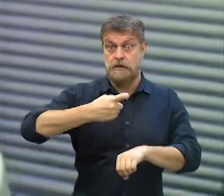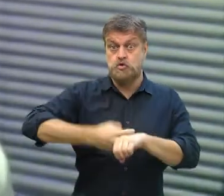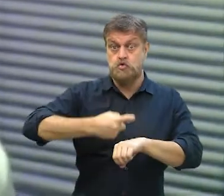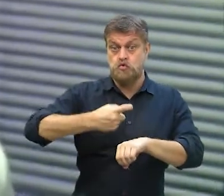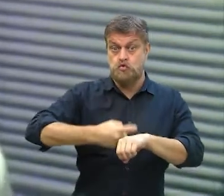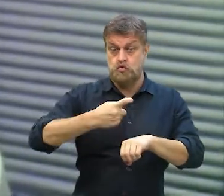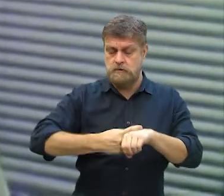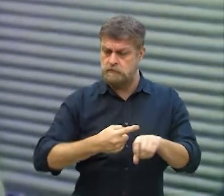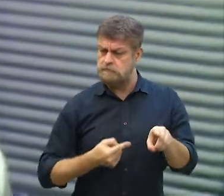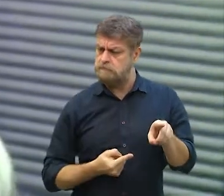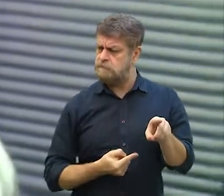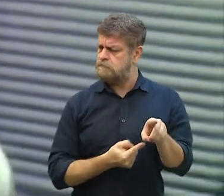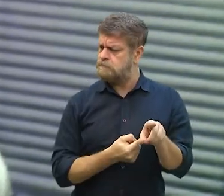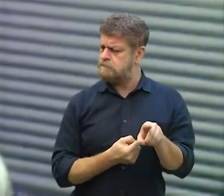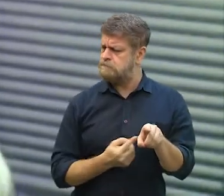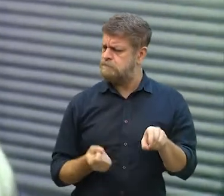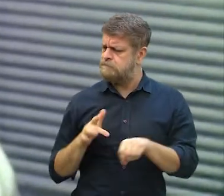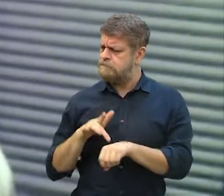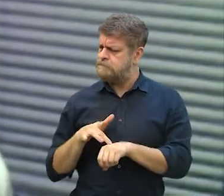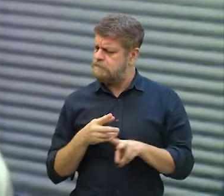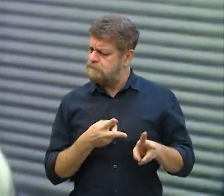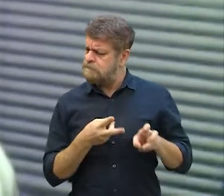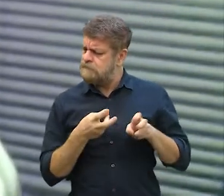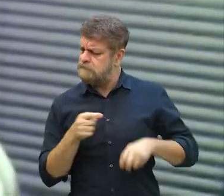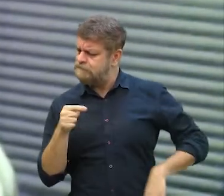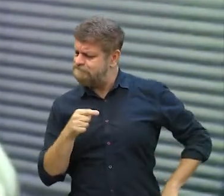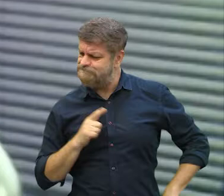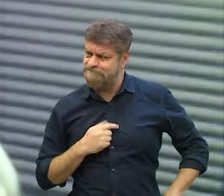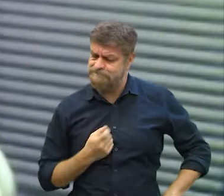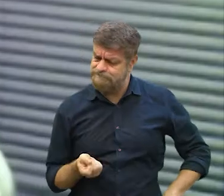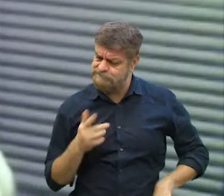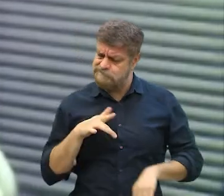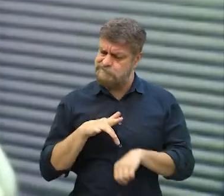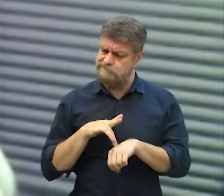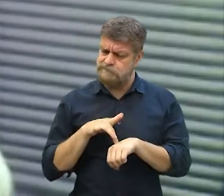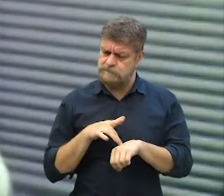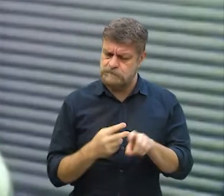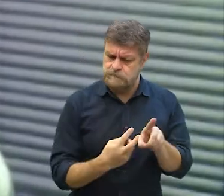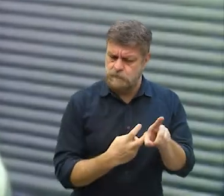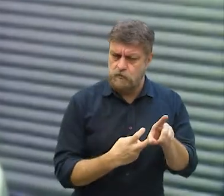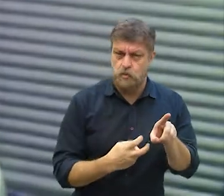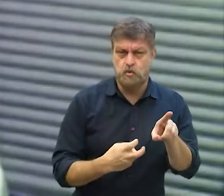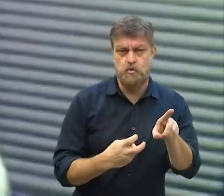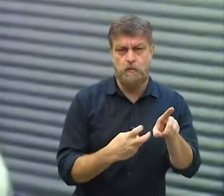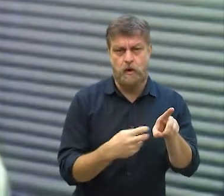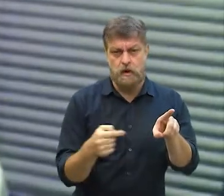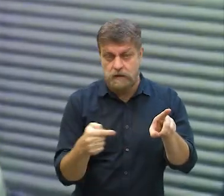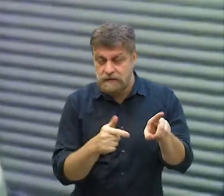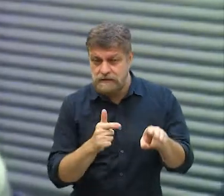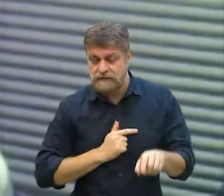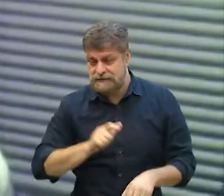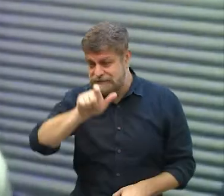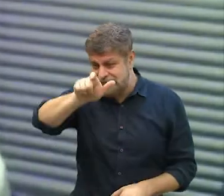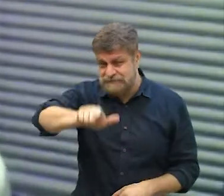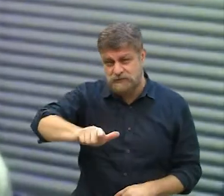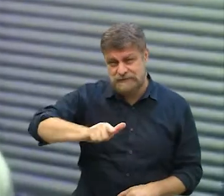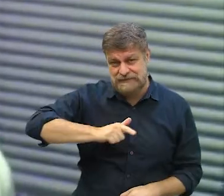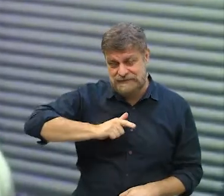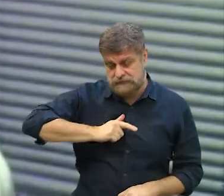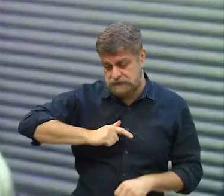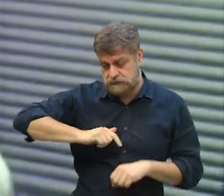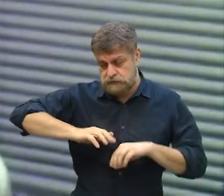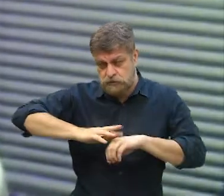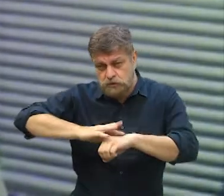fibroelástica, ou se ela tem uma consistência mais endurecida, que já fala a favor de algum surgimento de um tumor na fase inicial. Se o paciente tem